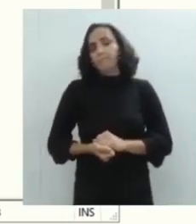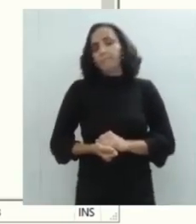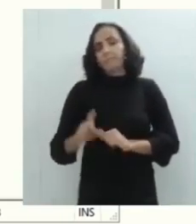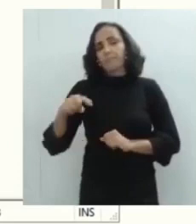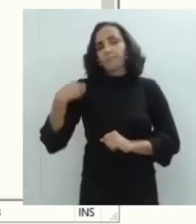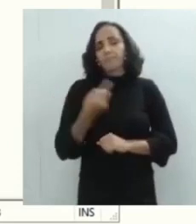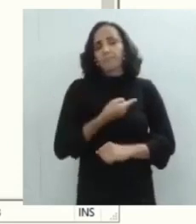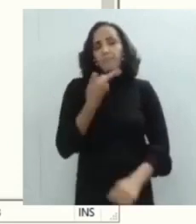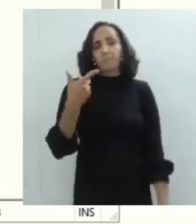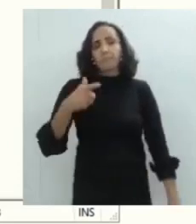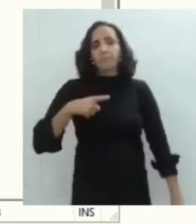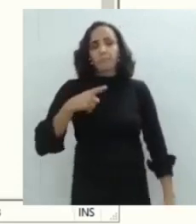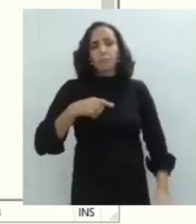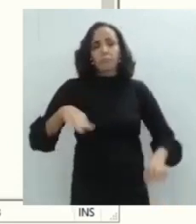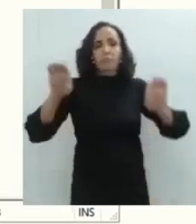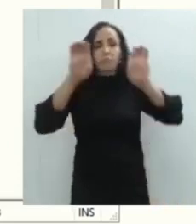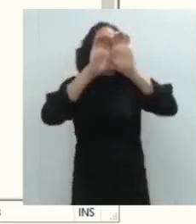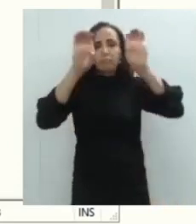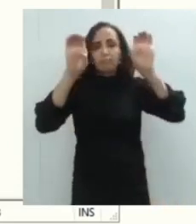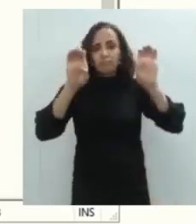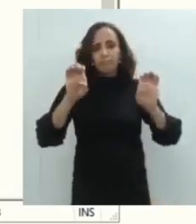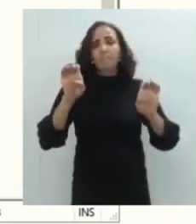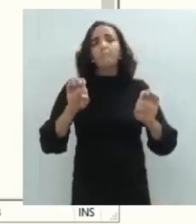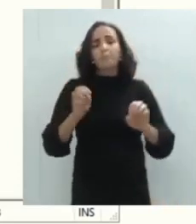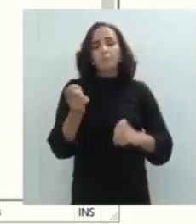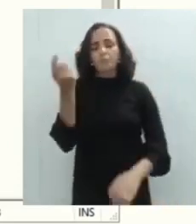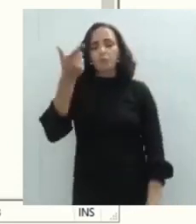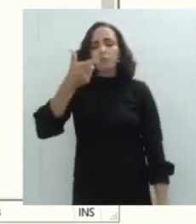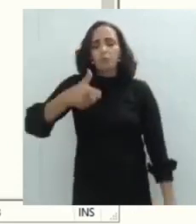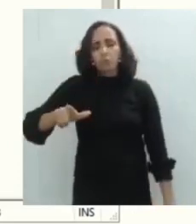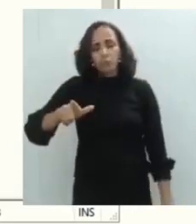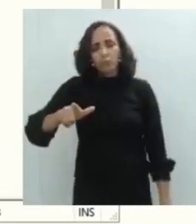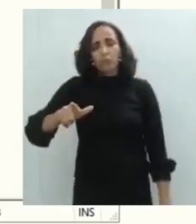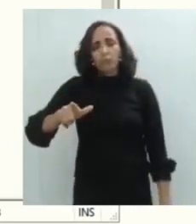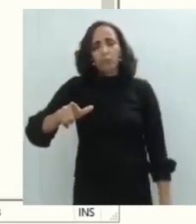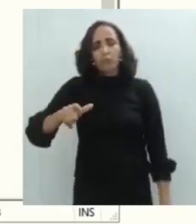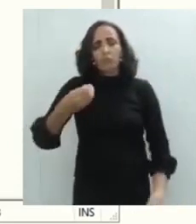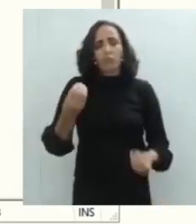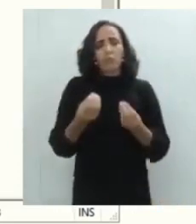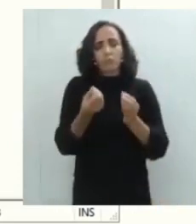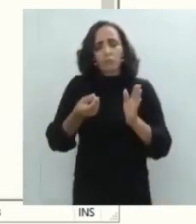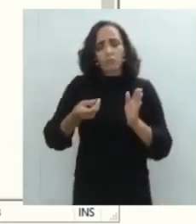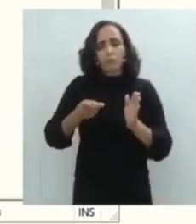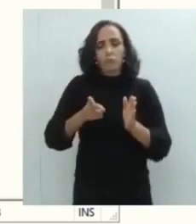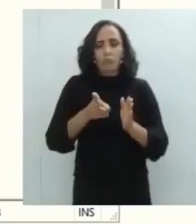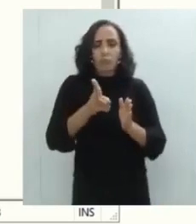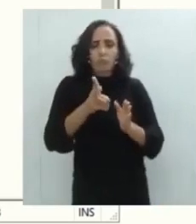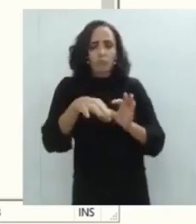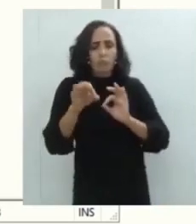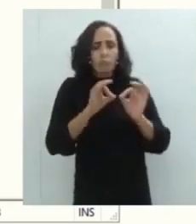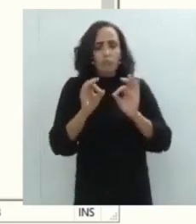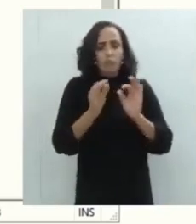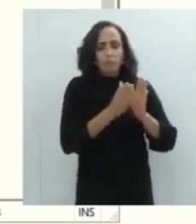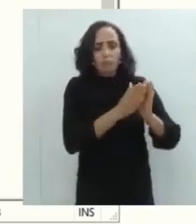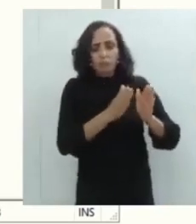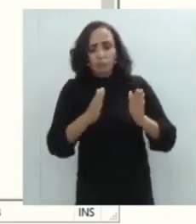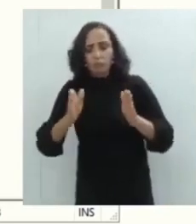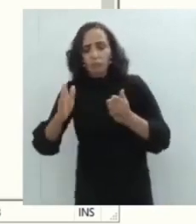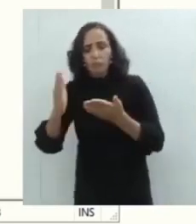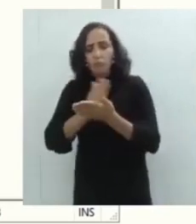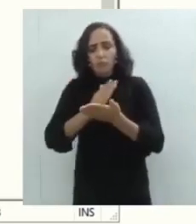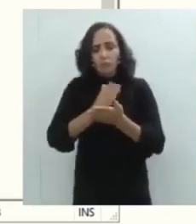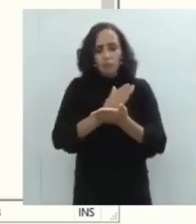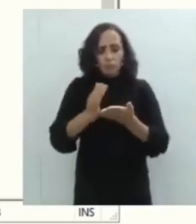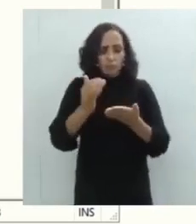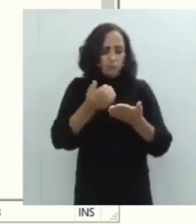Nós temos aqui a estruturação da repetição, tá? Onde vai gerar a página de fato com as